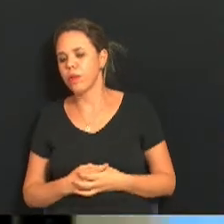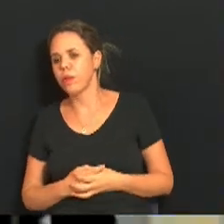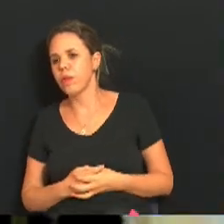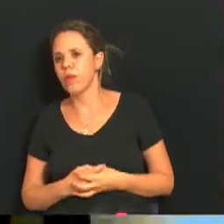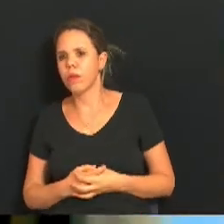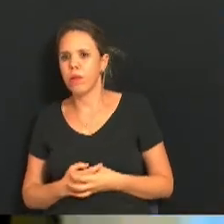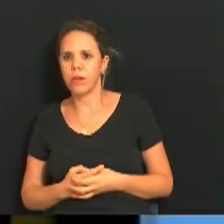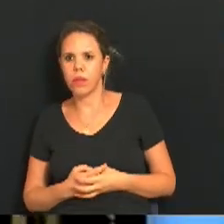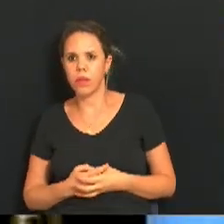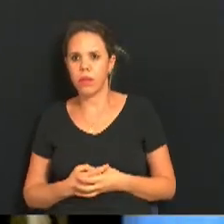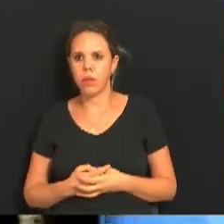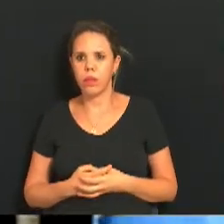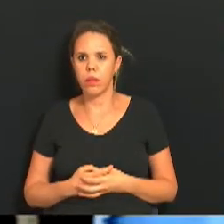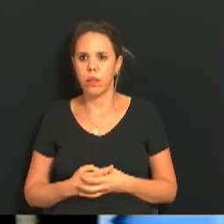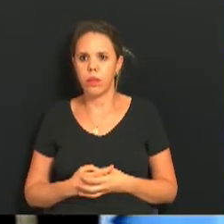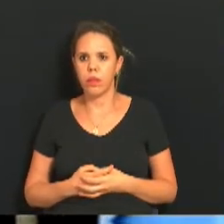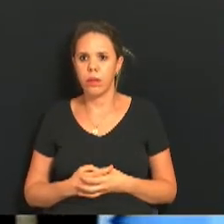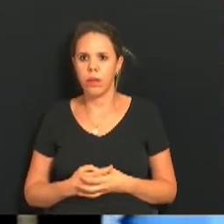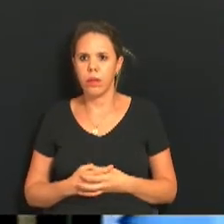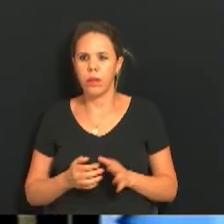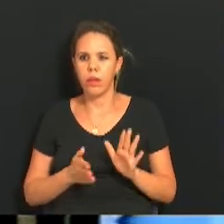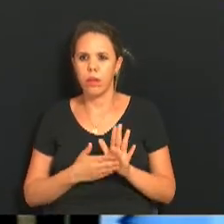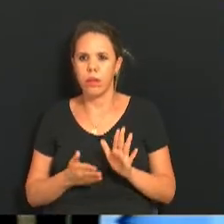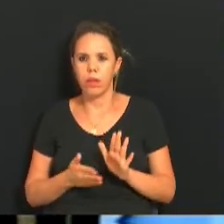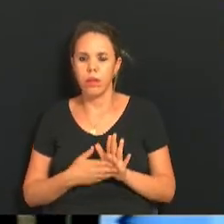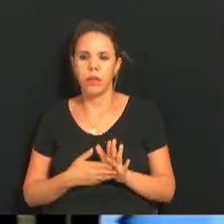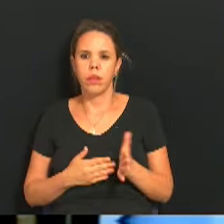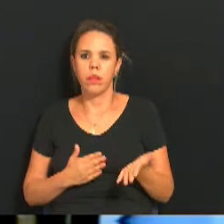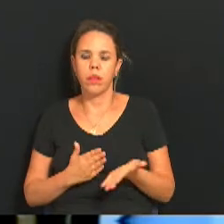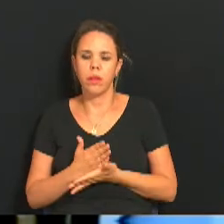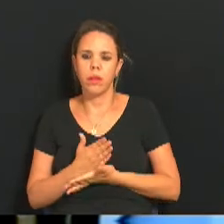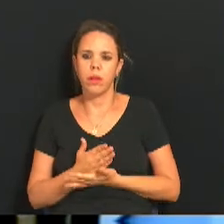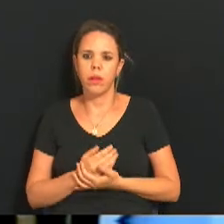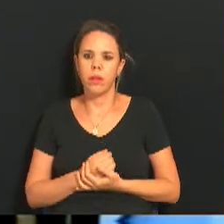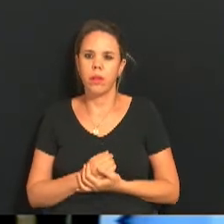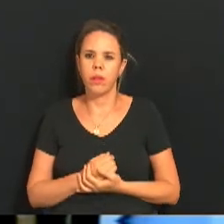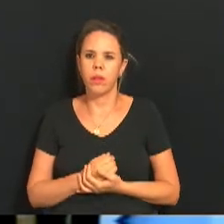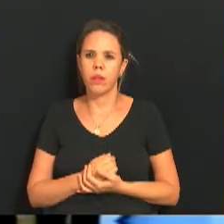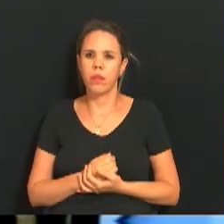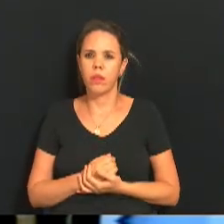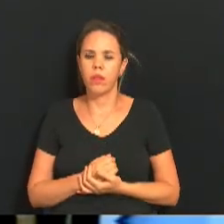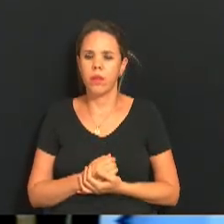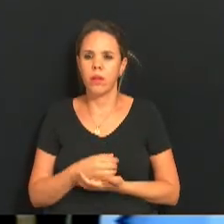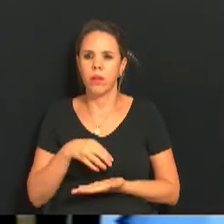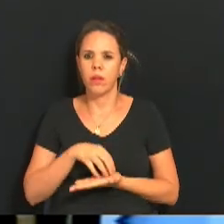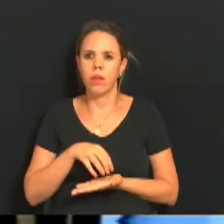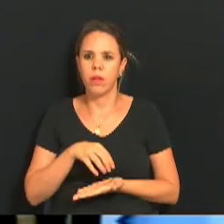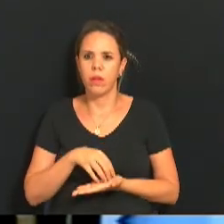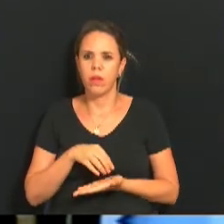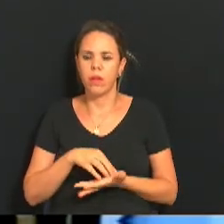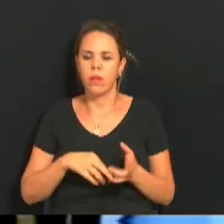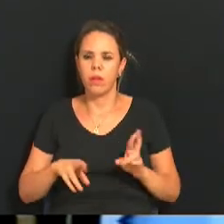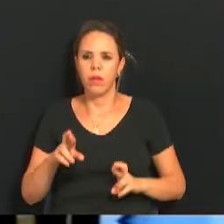podemos passar a proposta foi aprovada revisão